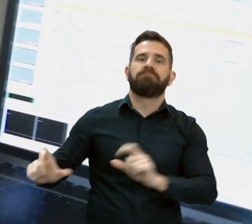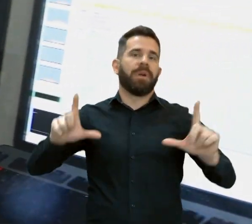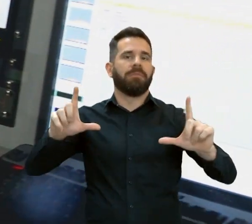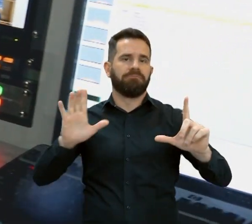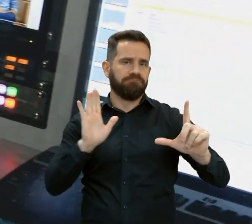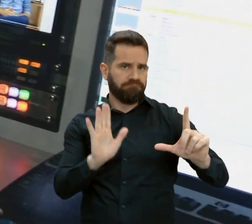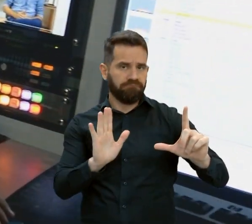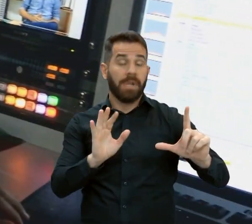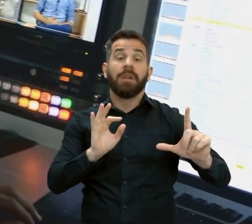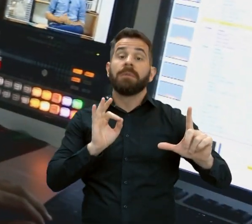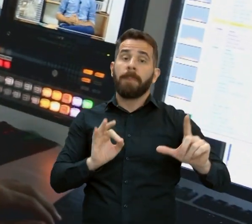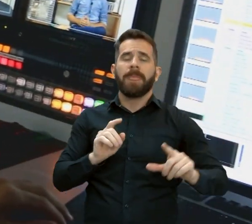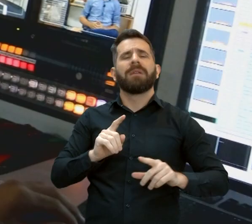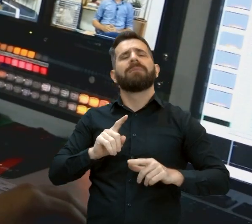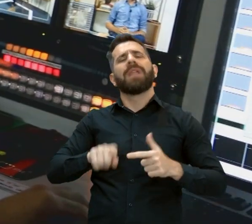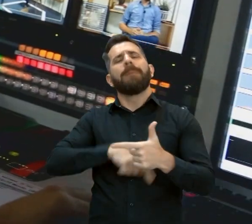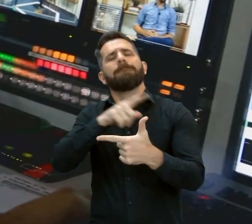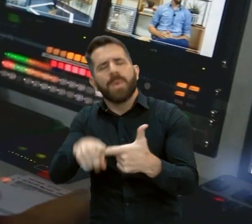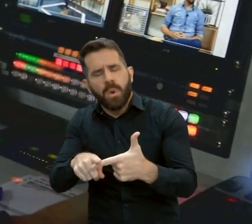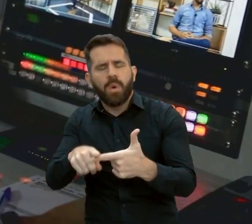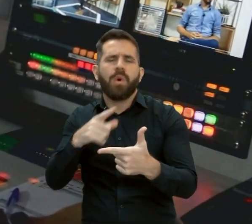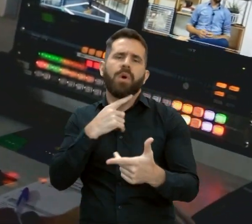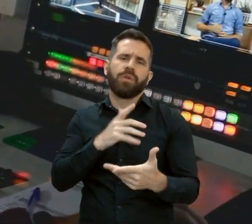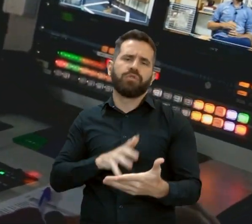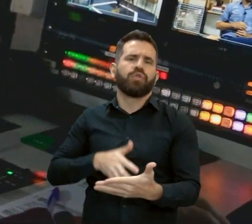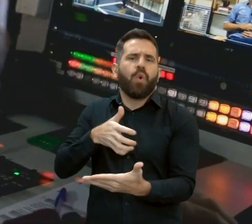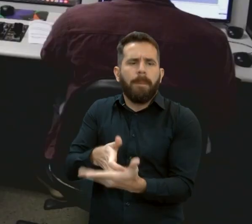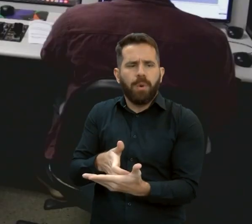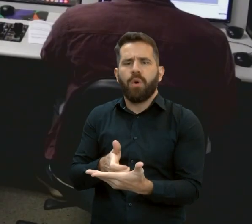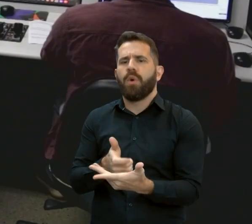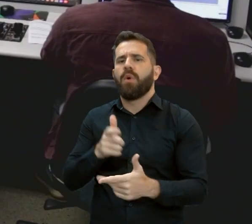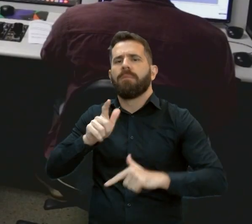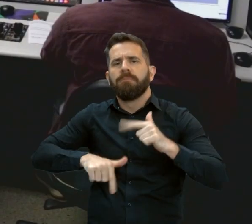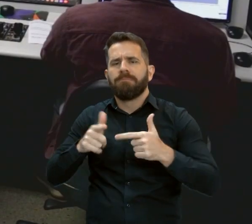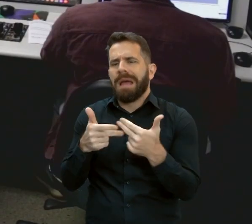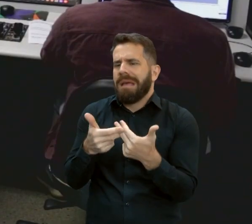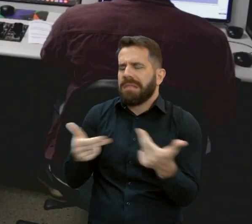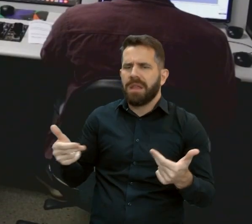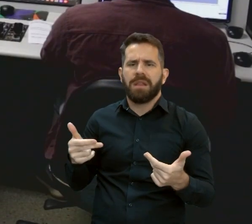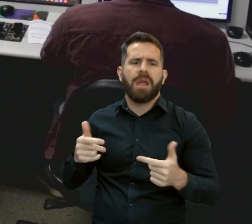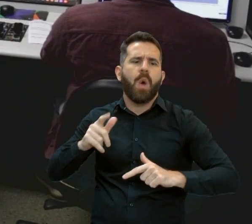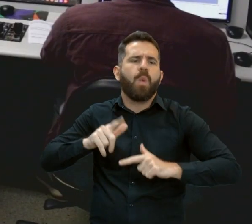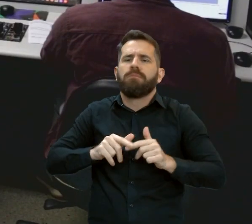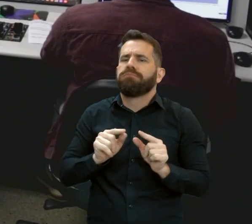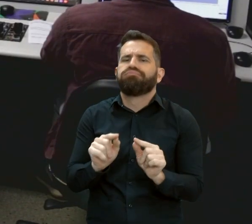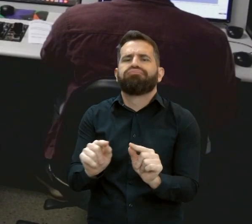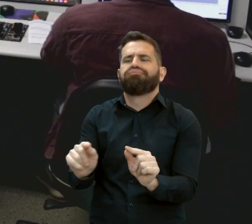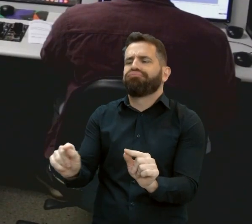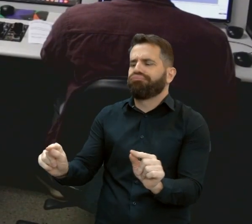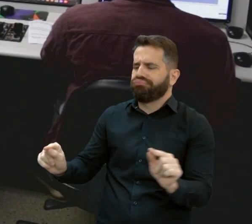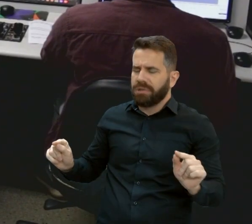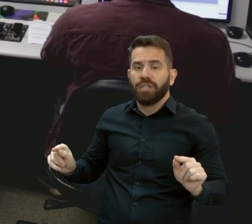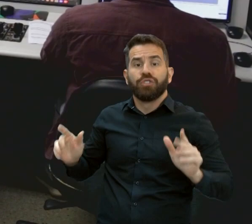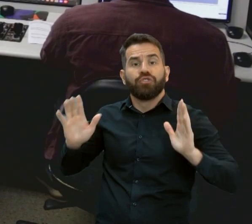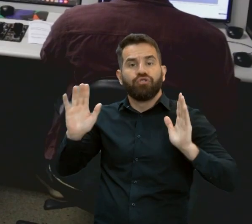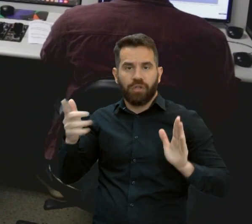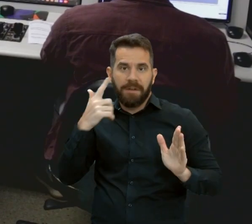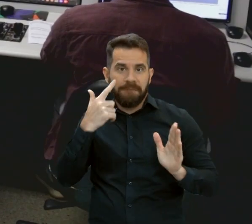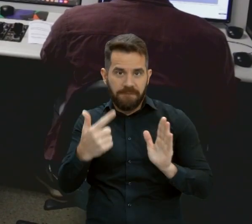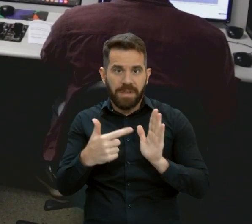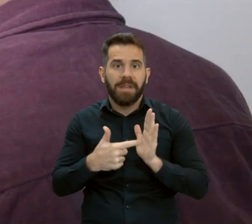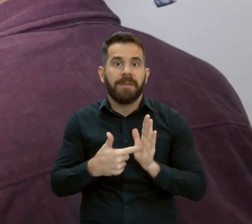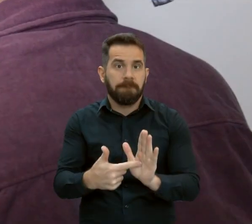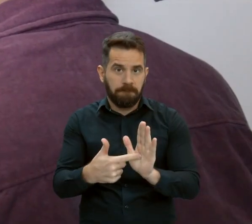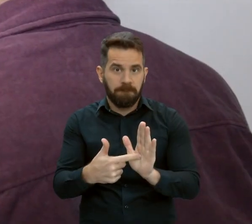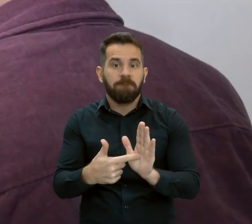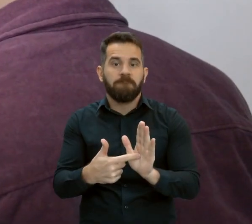desenvolveu o projeto do estúdio, né? Comprou o estúdio e chegamos no ponto de hoje. Que nós mostrando ali hoje. O switcher, inclusive, ó, o pessoal que está